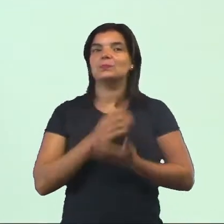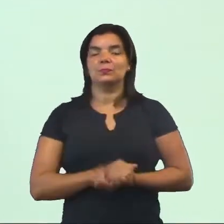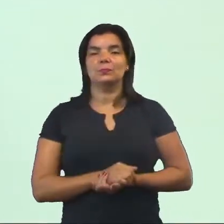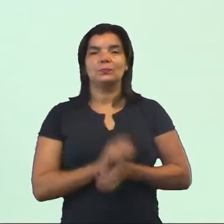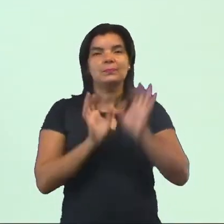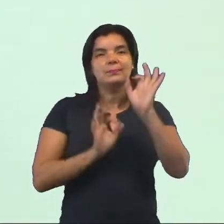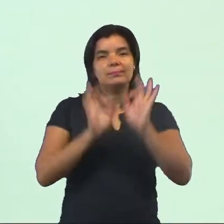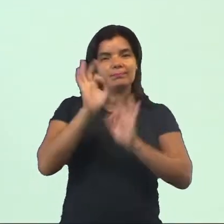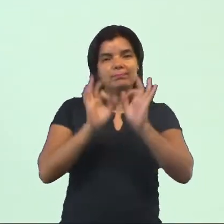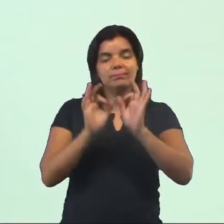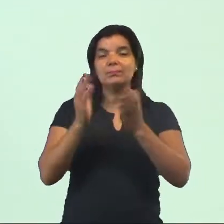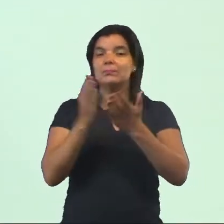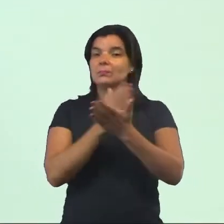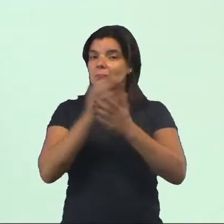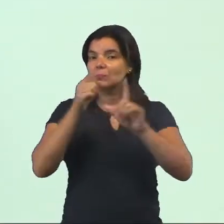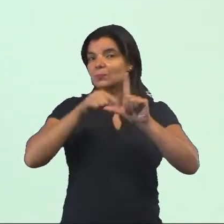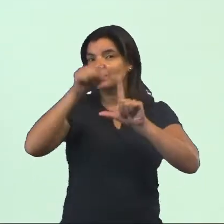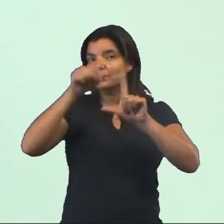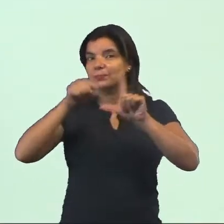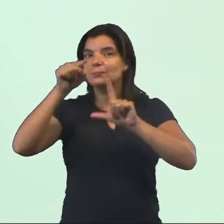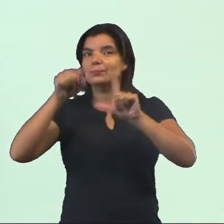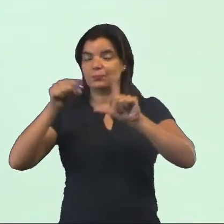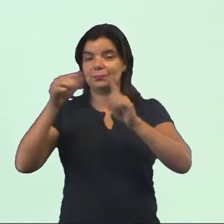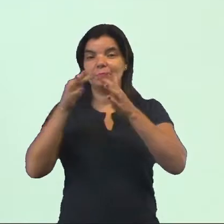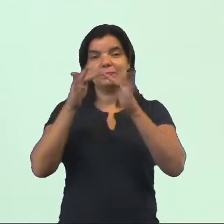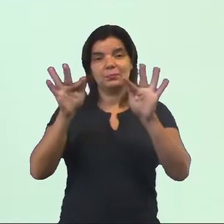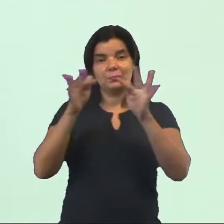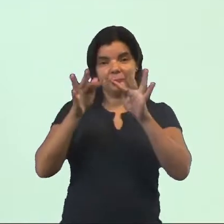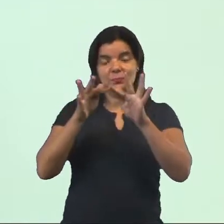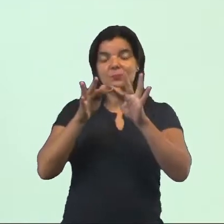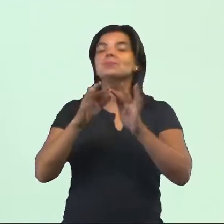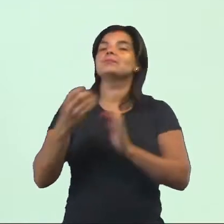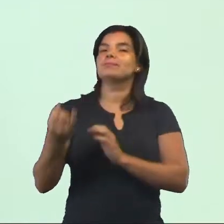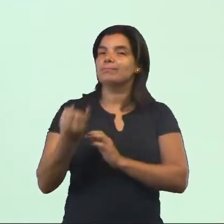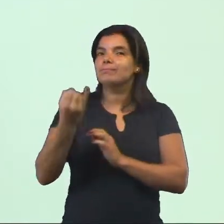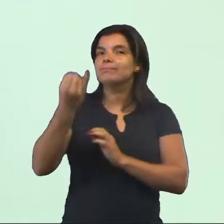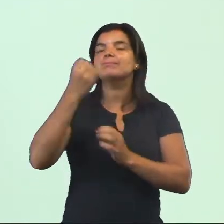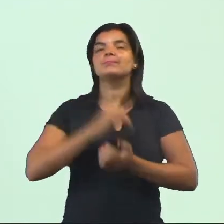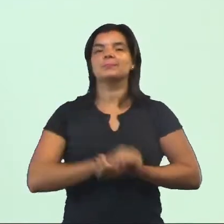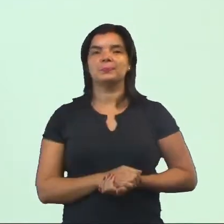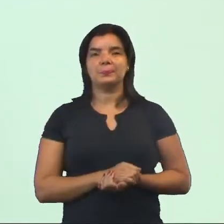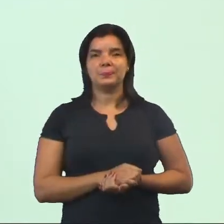sobre construção de gráficos de funções especiais.